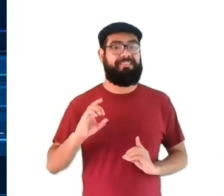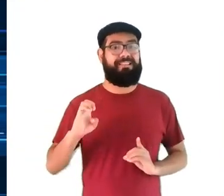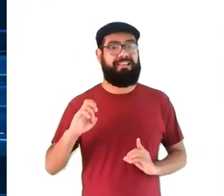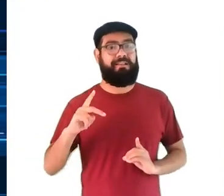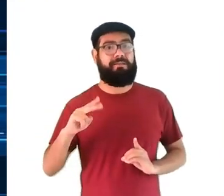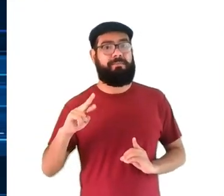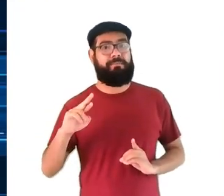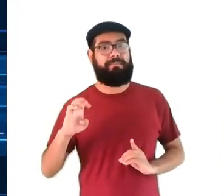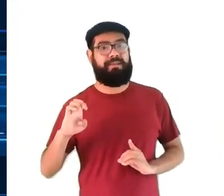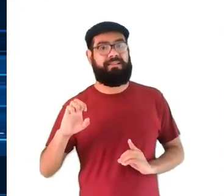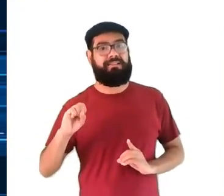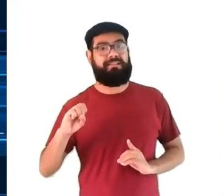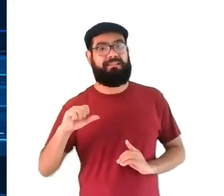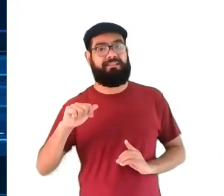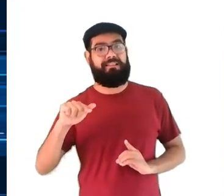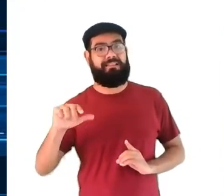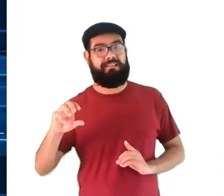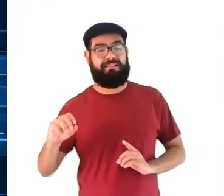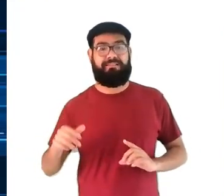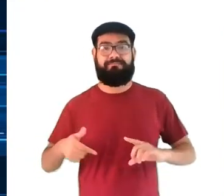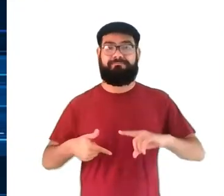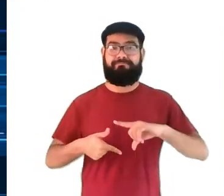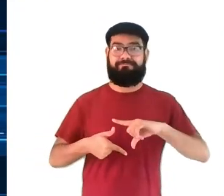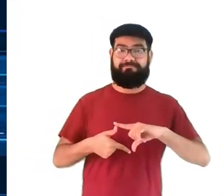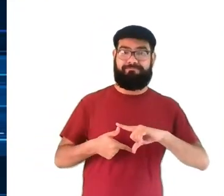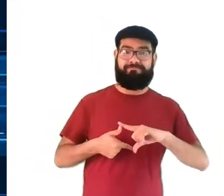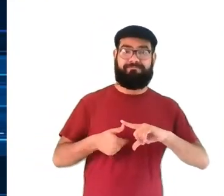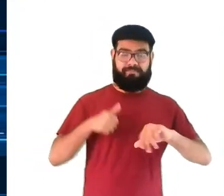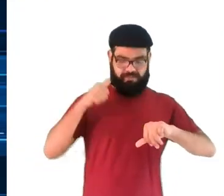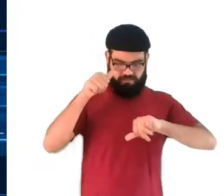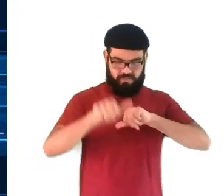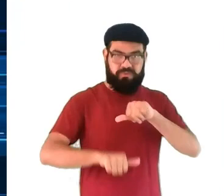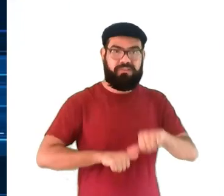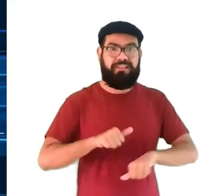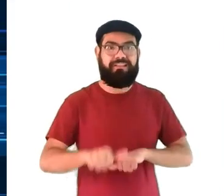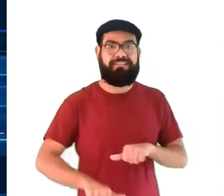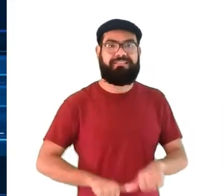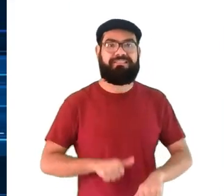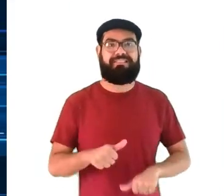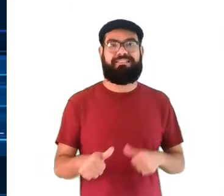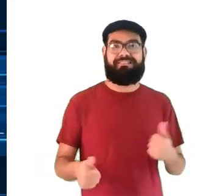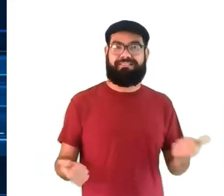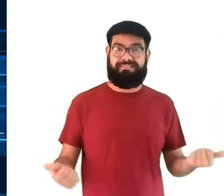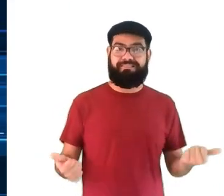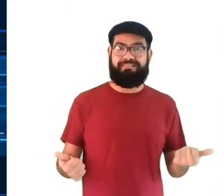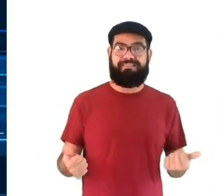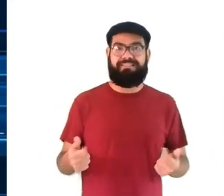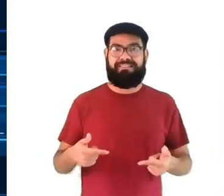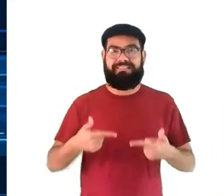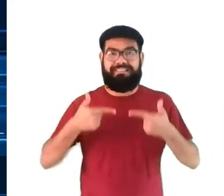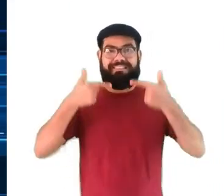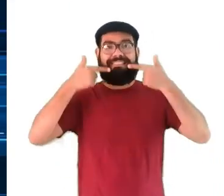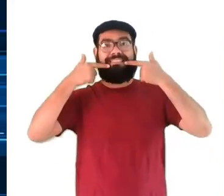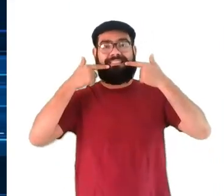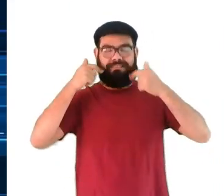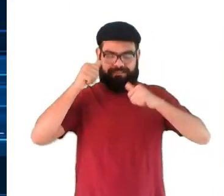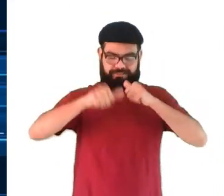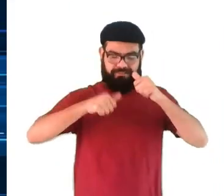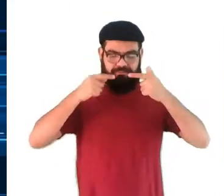isolamento, essa instabilidade, essa mudança de humor temporâneo.